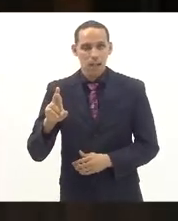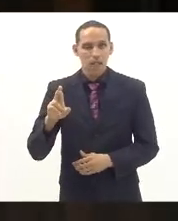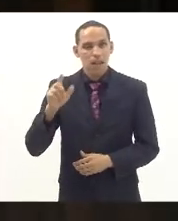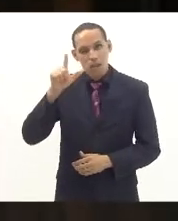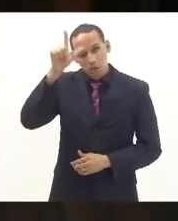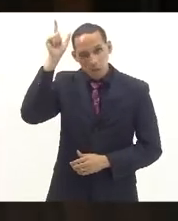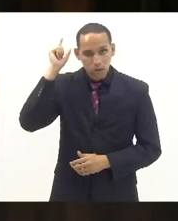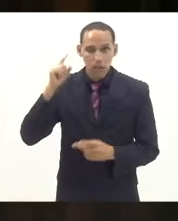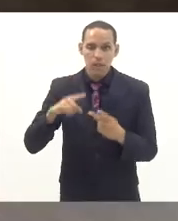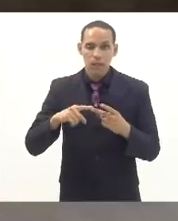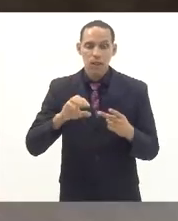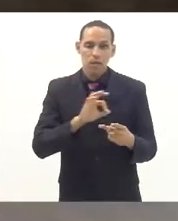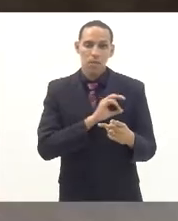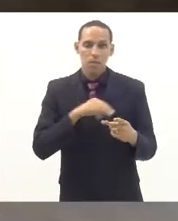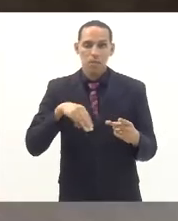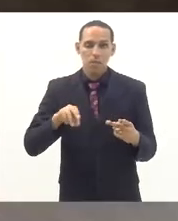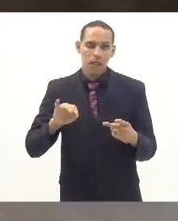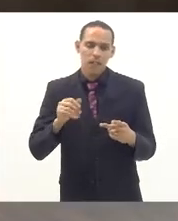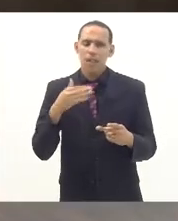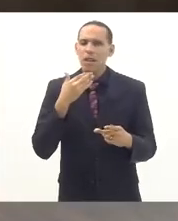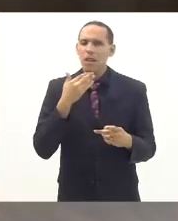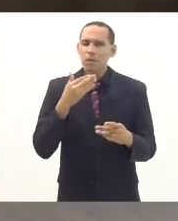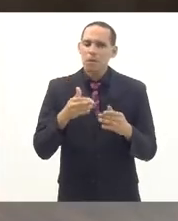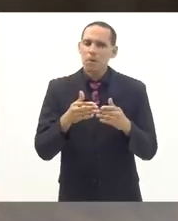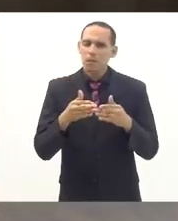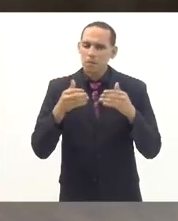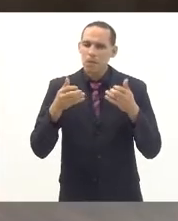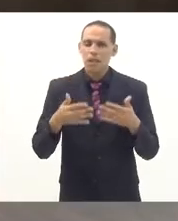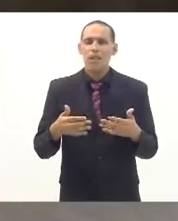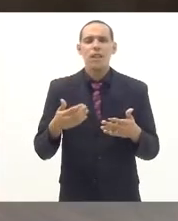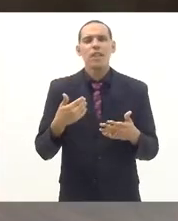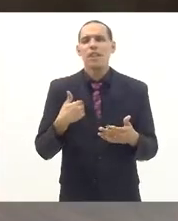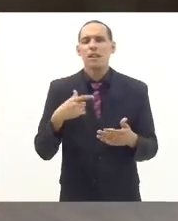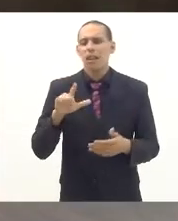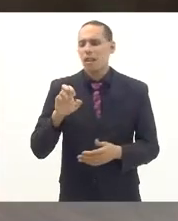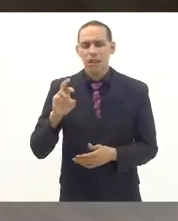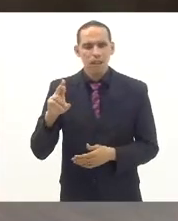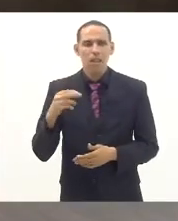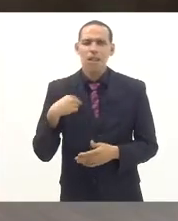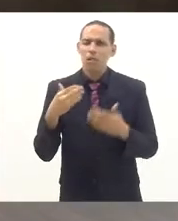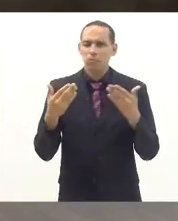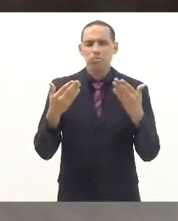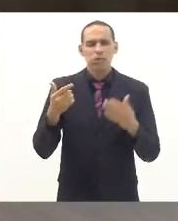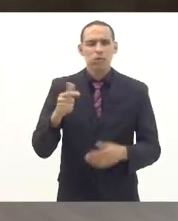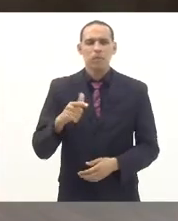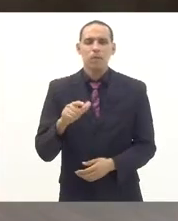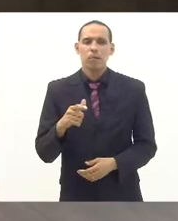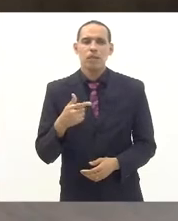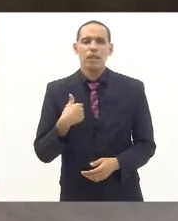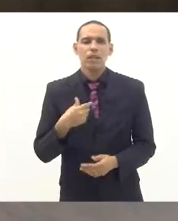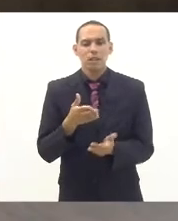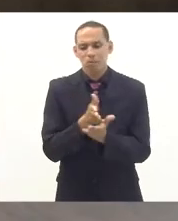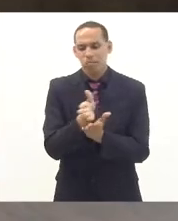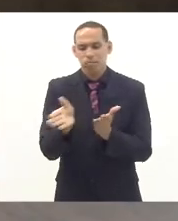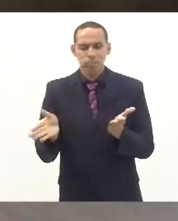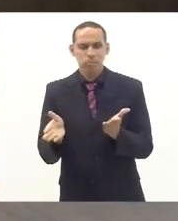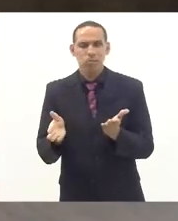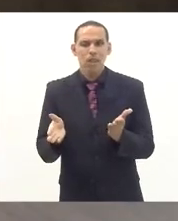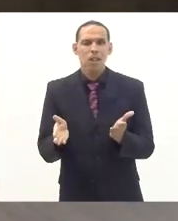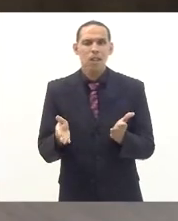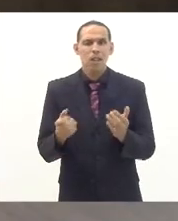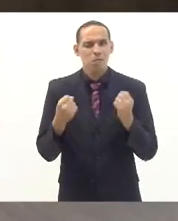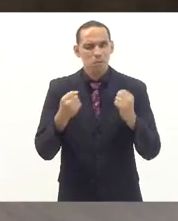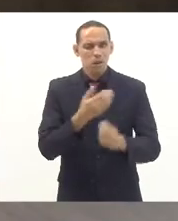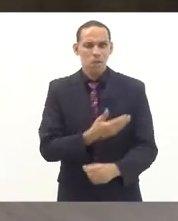deputado a marca não é só galera eu já botei eu não tenho uma coisa é o digite finalidade do poder